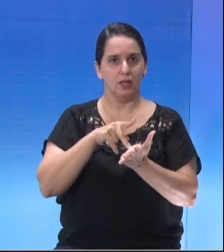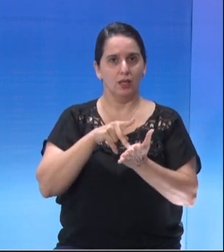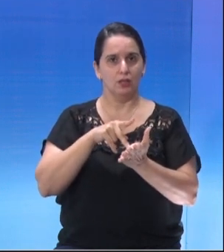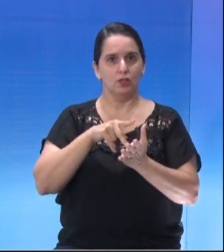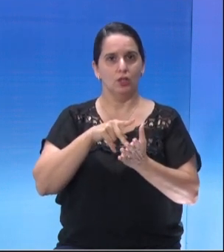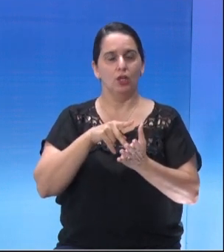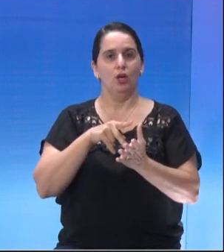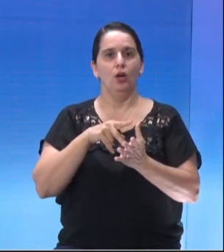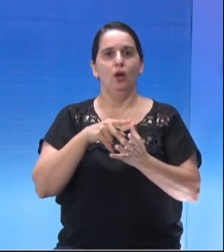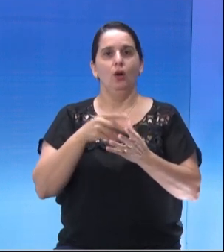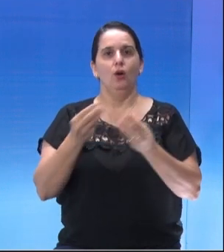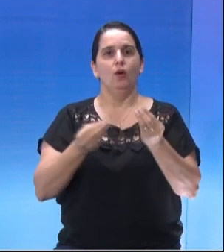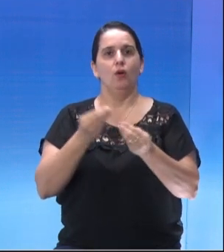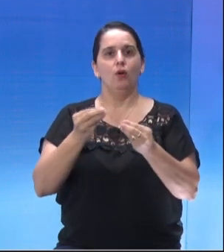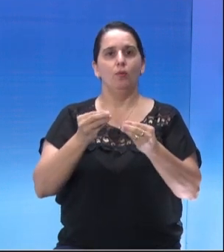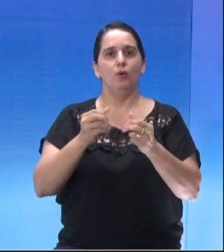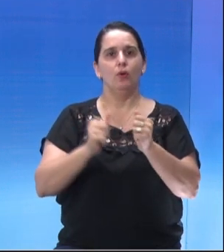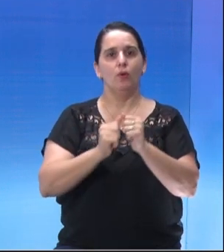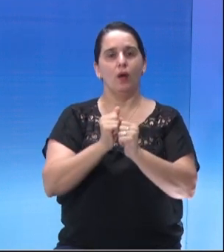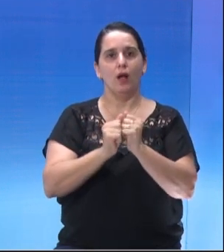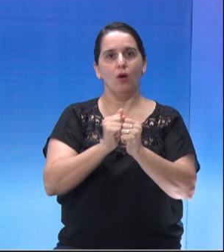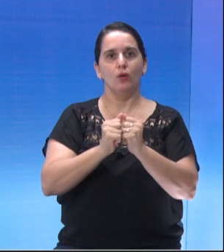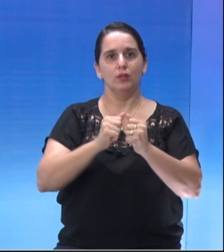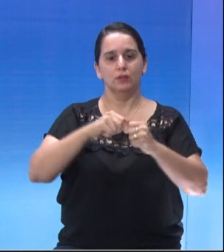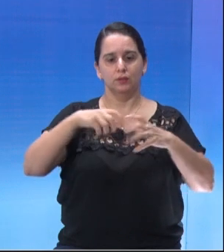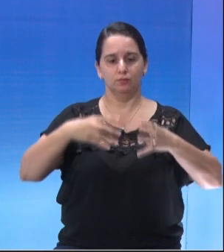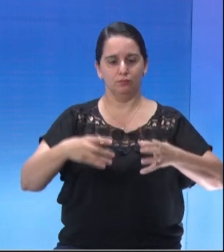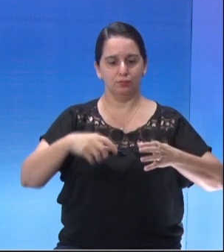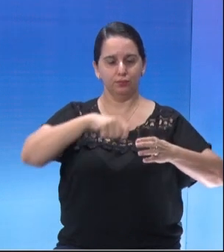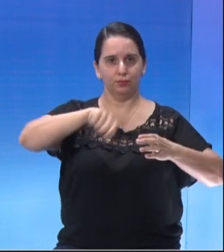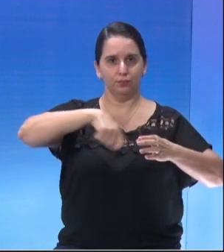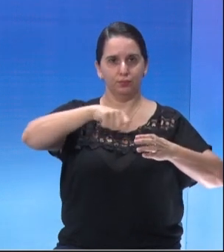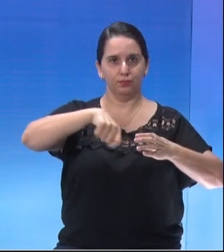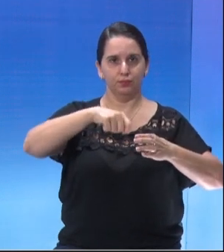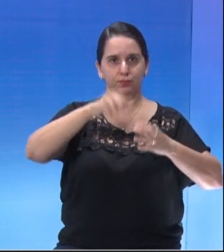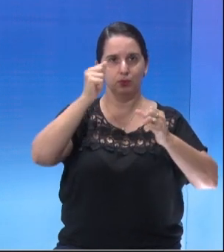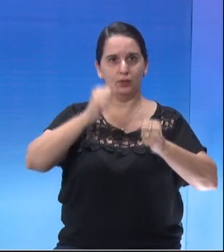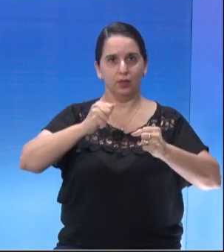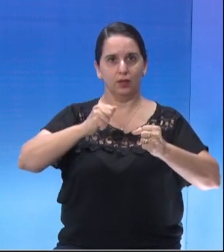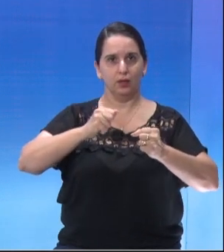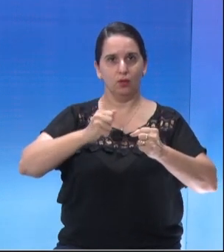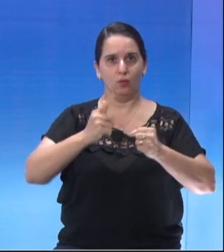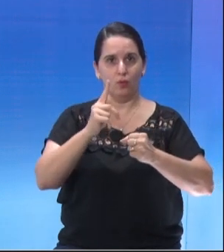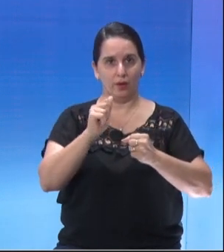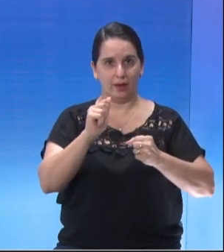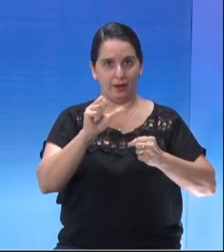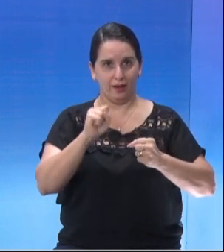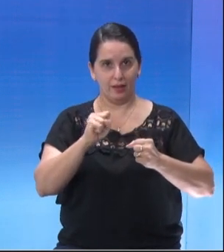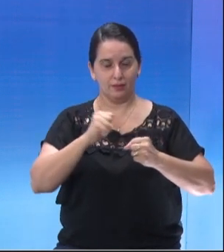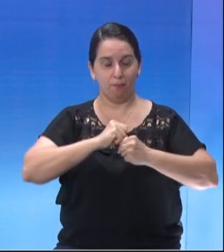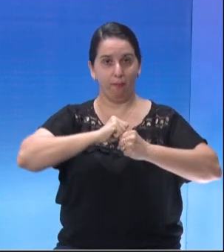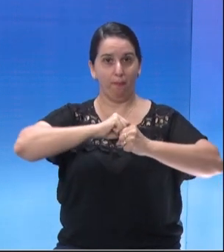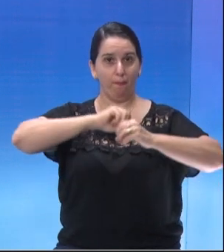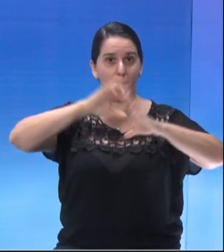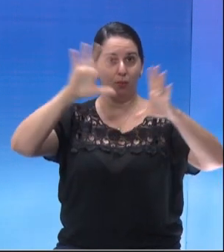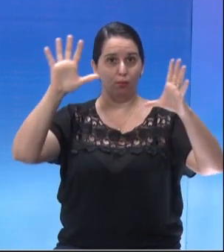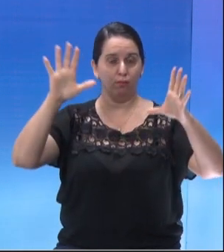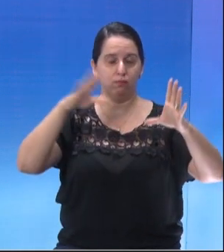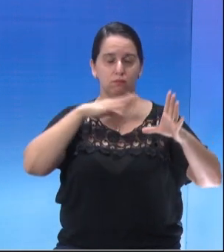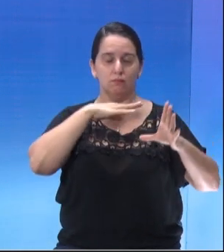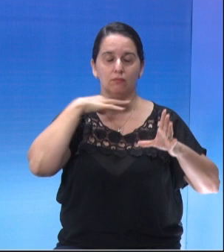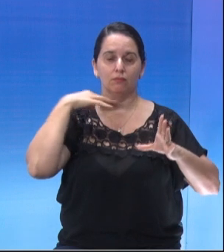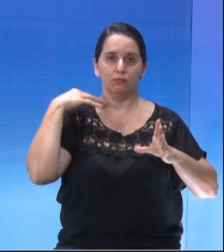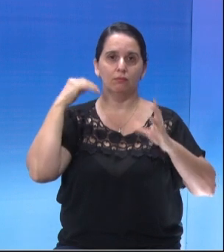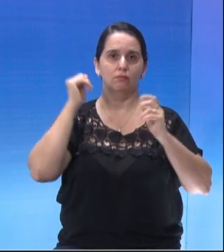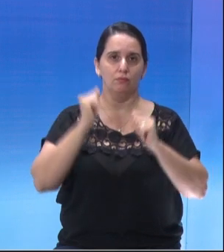de cozinhar um arroz poderia explodir sua cozinha e até levar a óbito aí